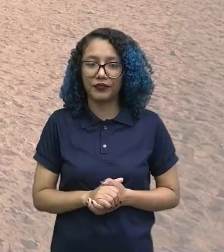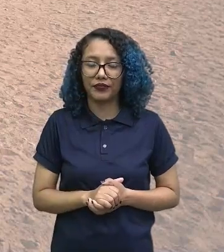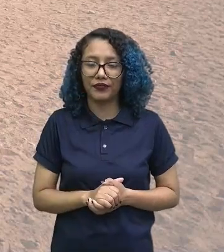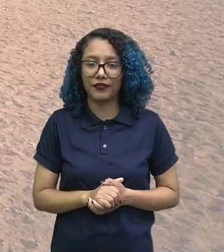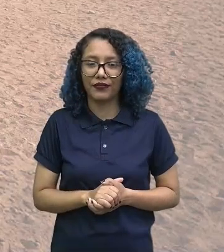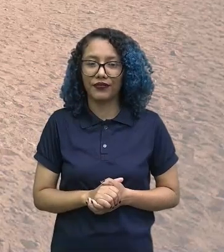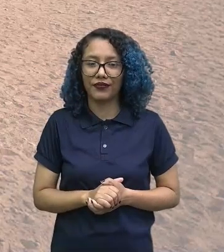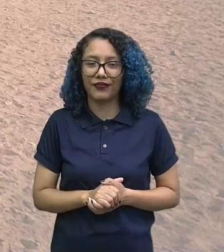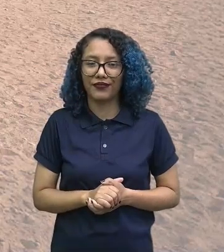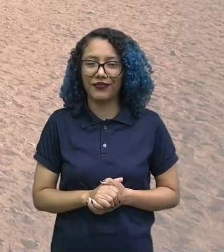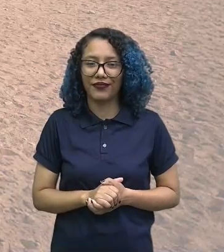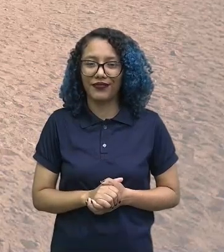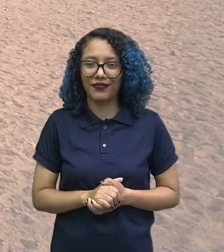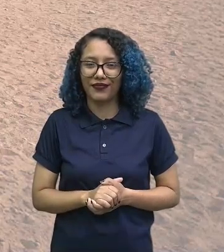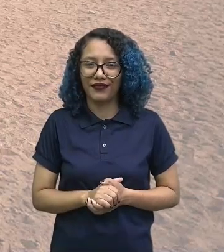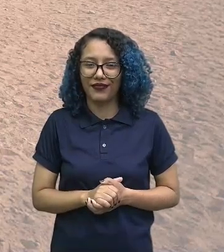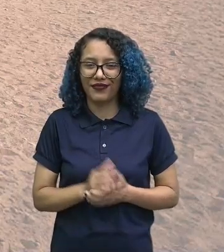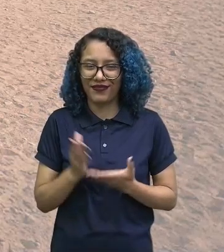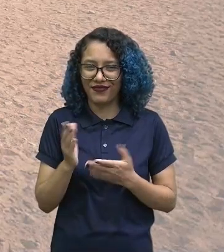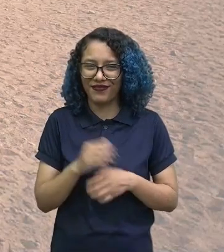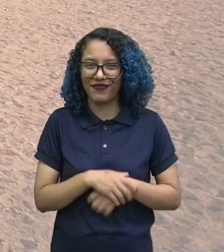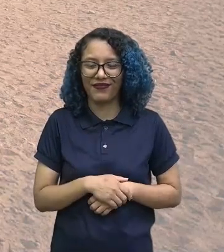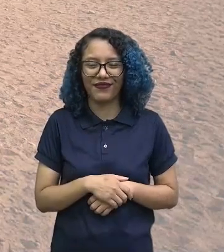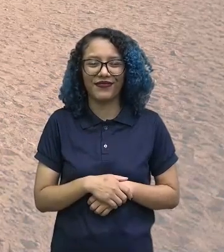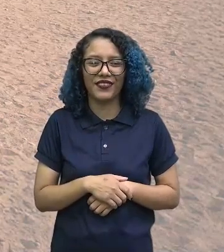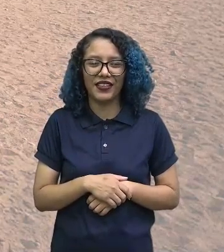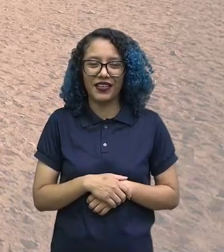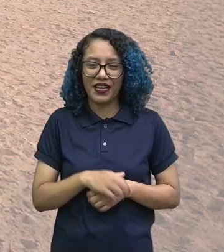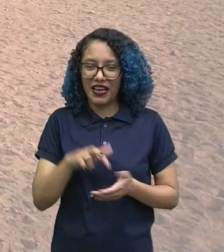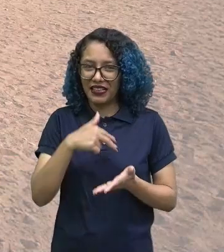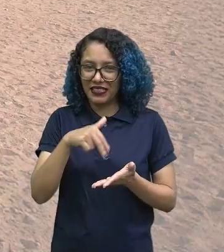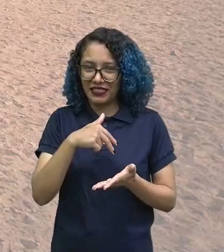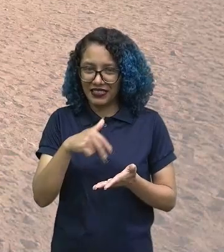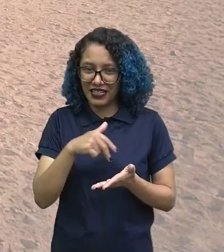já está saindo. Vamos agora